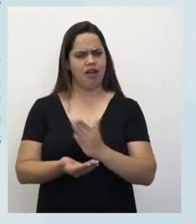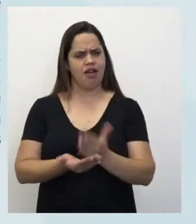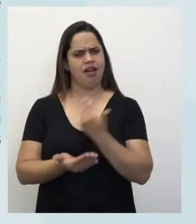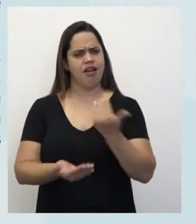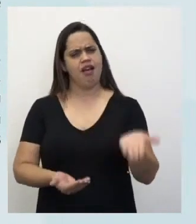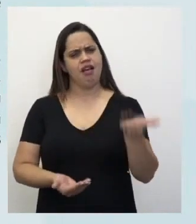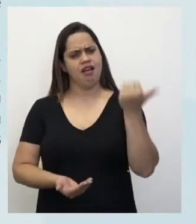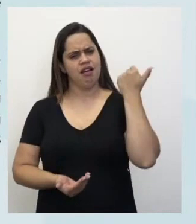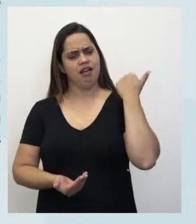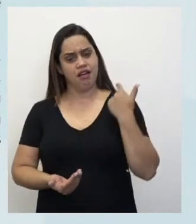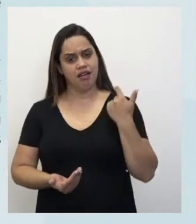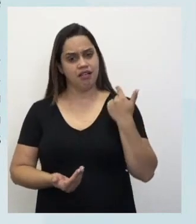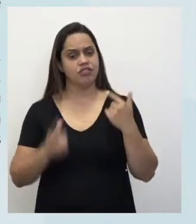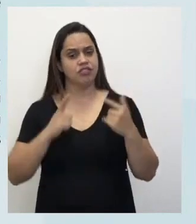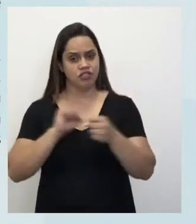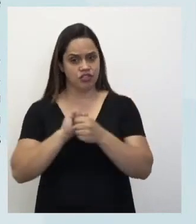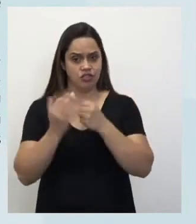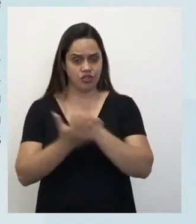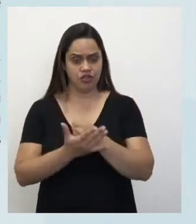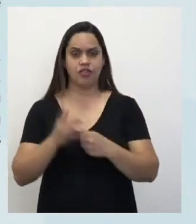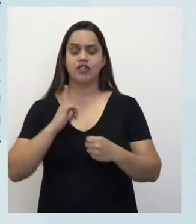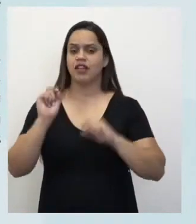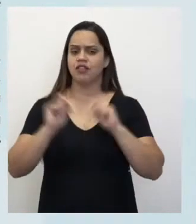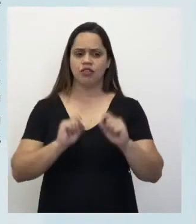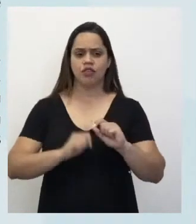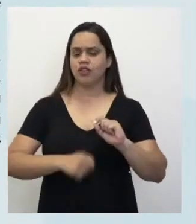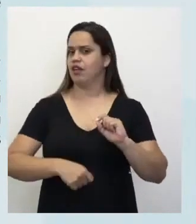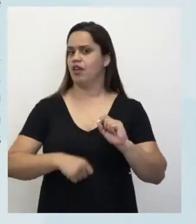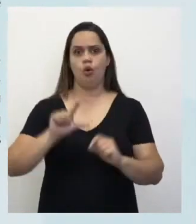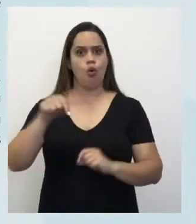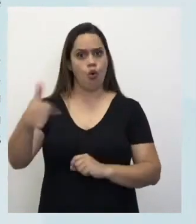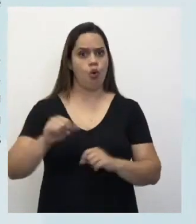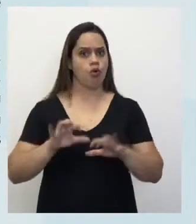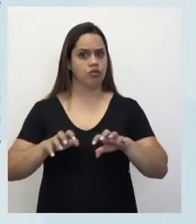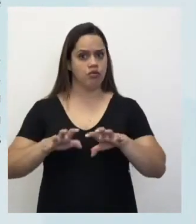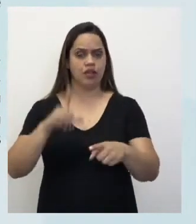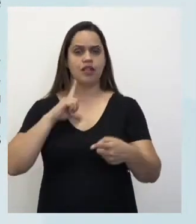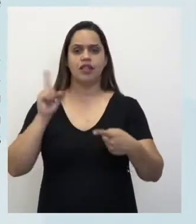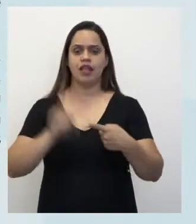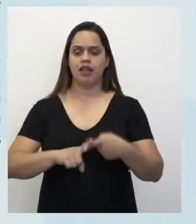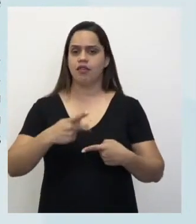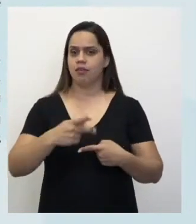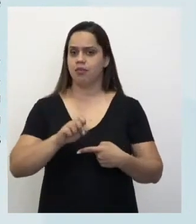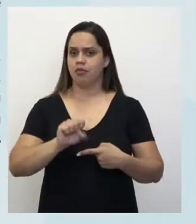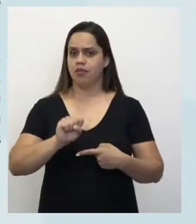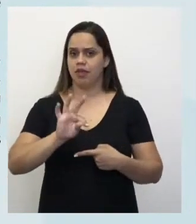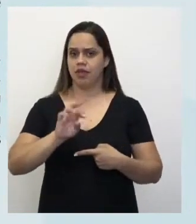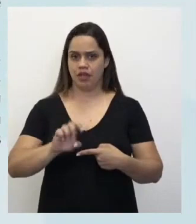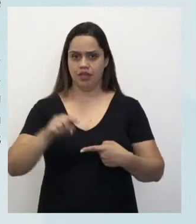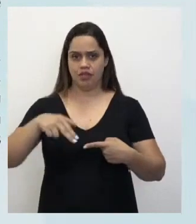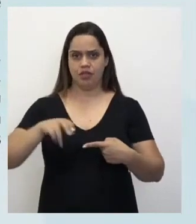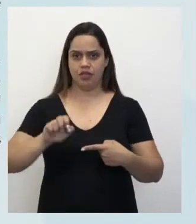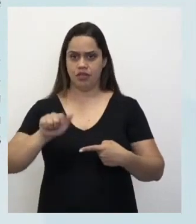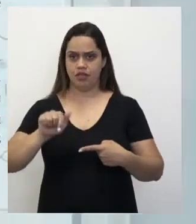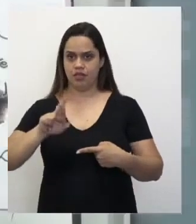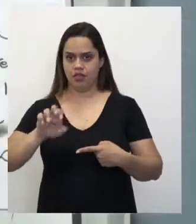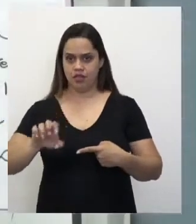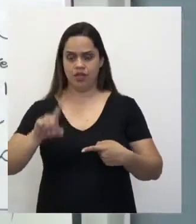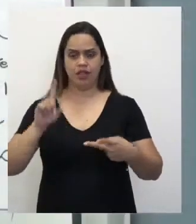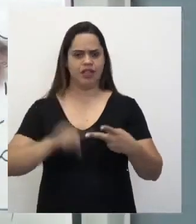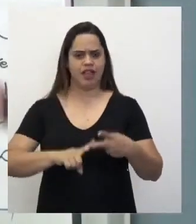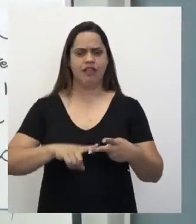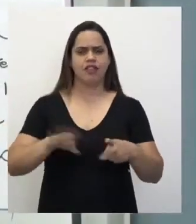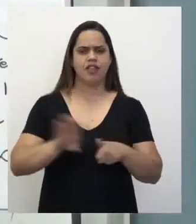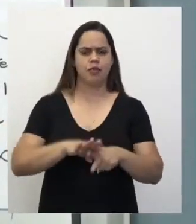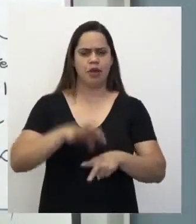Covid aparecer, né, nós tivemos muitas outras epidemias. Nós tivemos a peste negra, né, nós tivemos aí surtos de malária, de